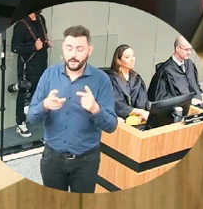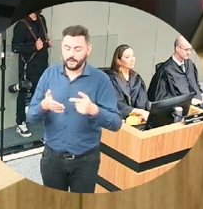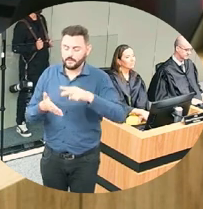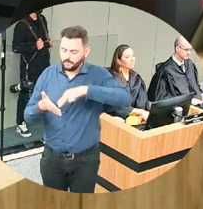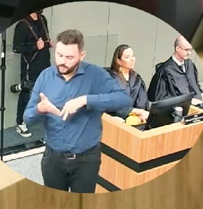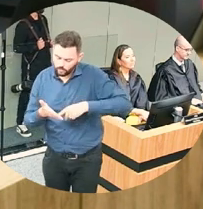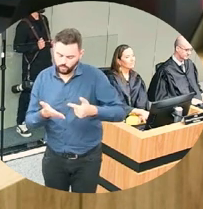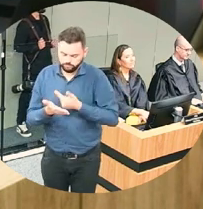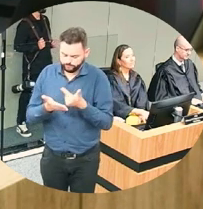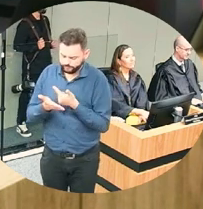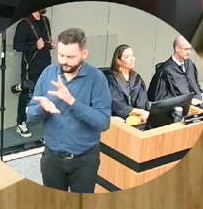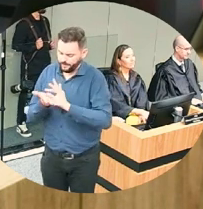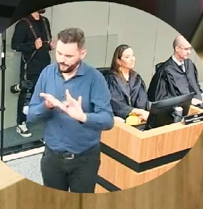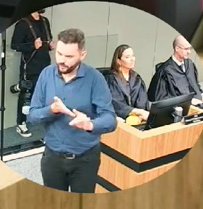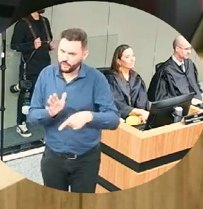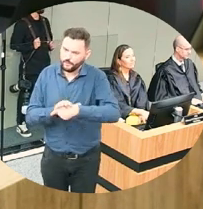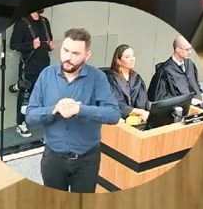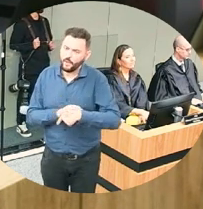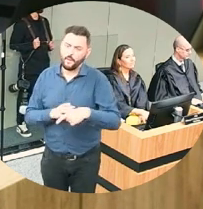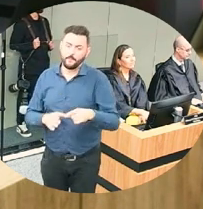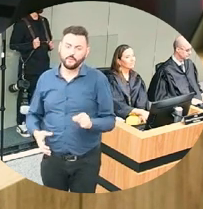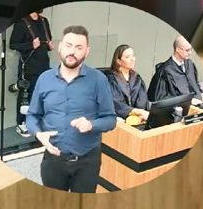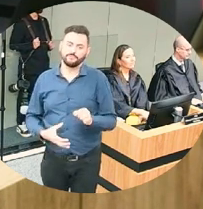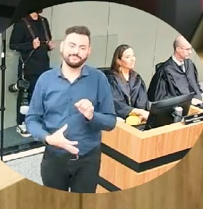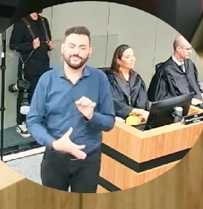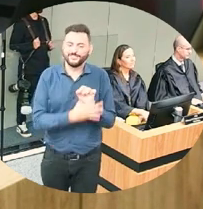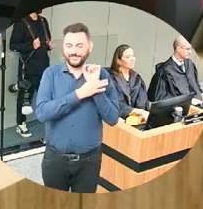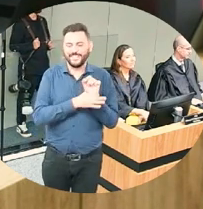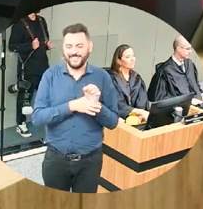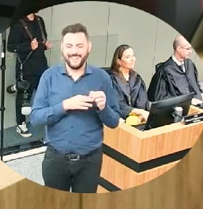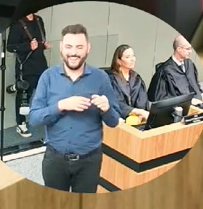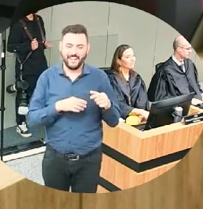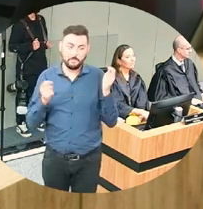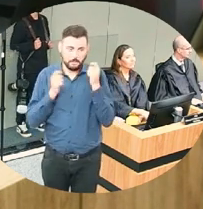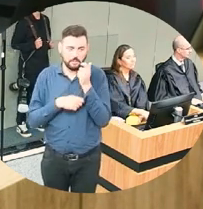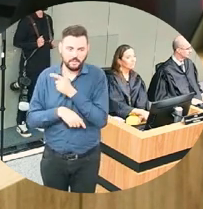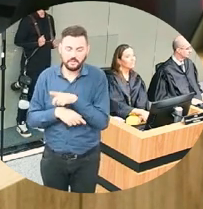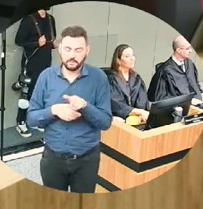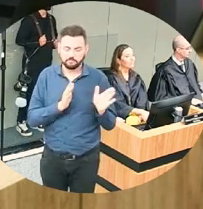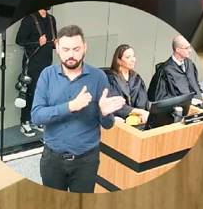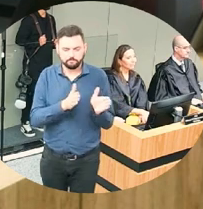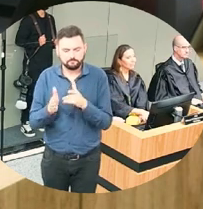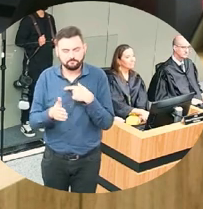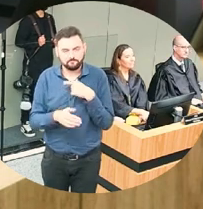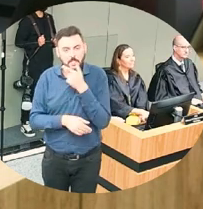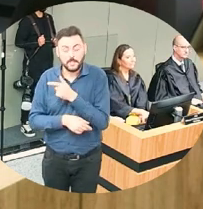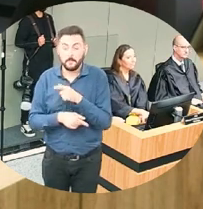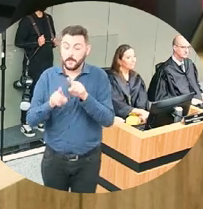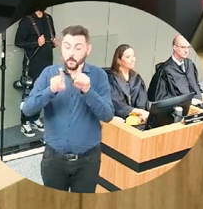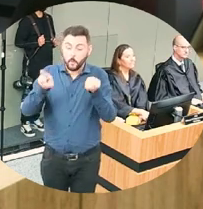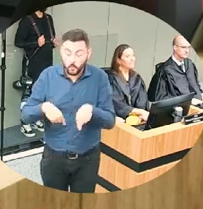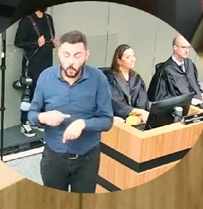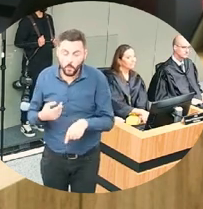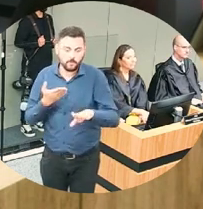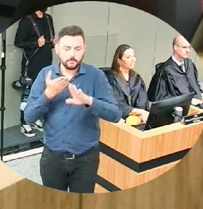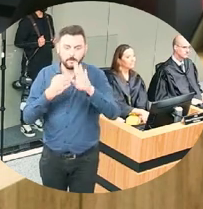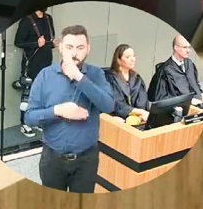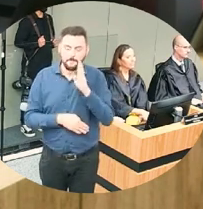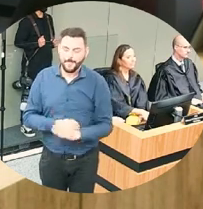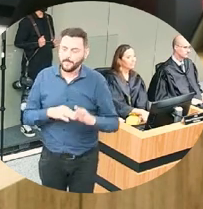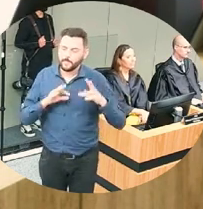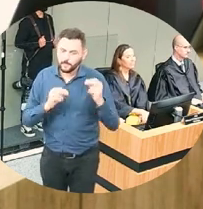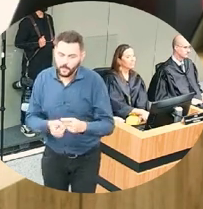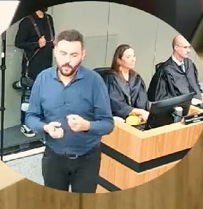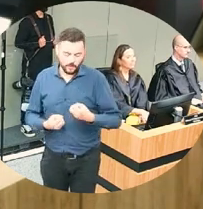área do direito e da filosofia do direito monografias premiadas em concursos nacionais músicas e